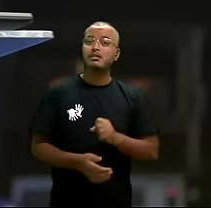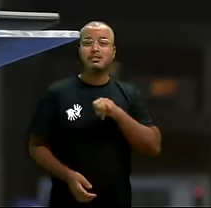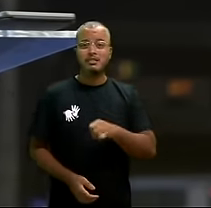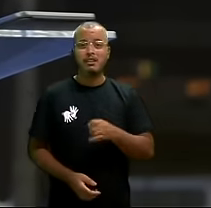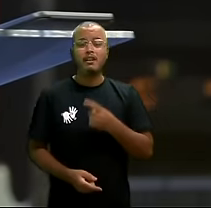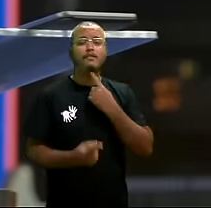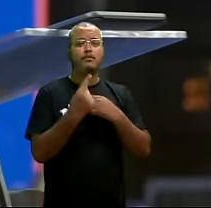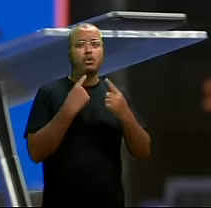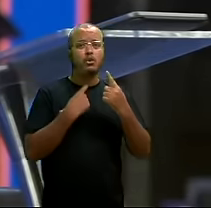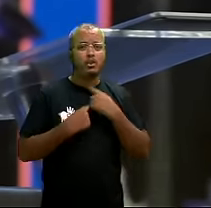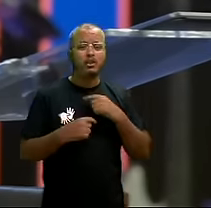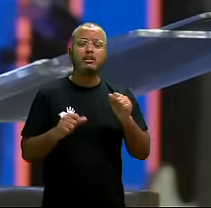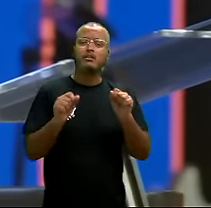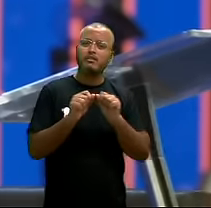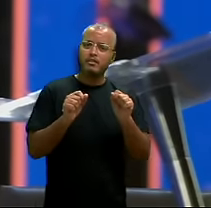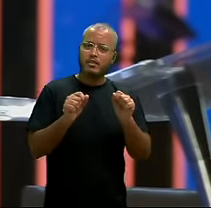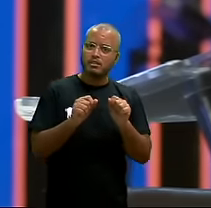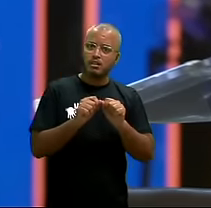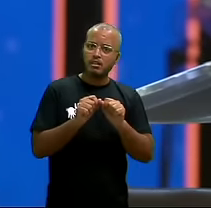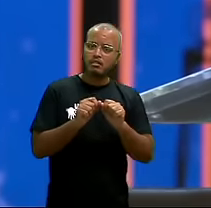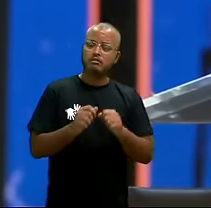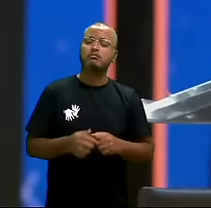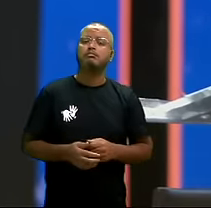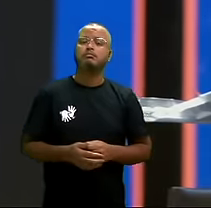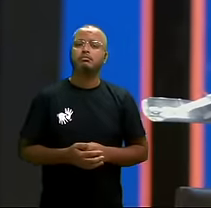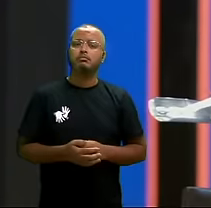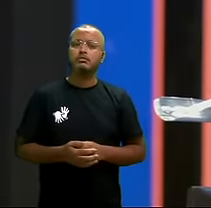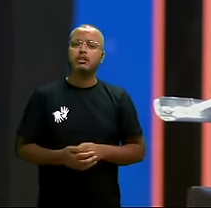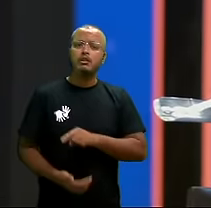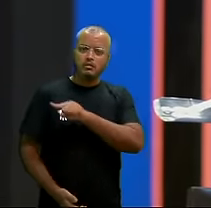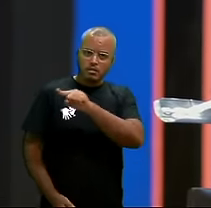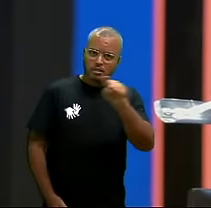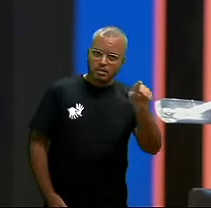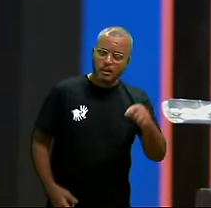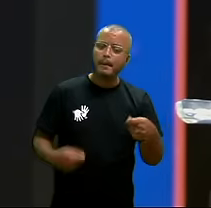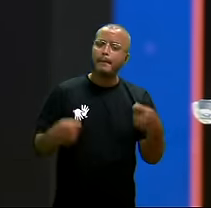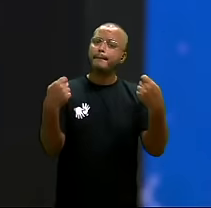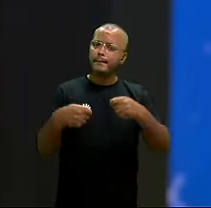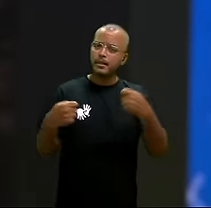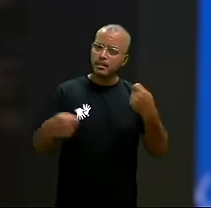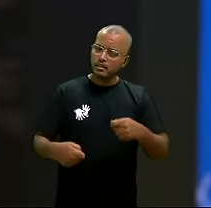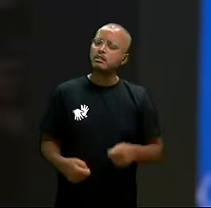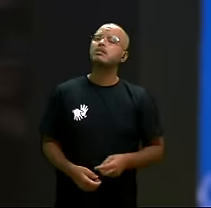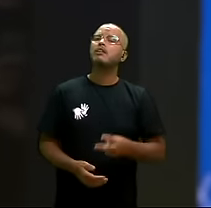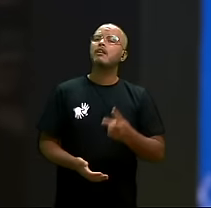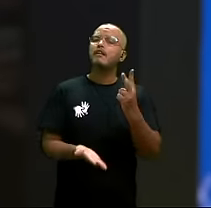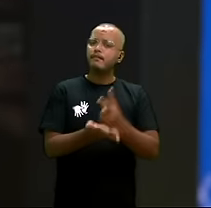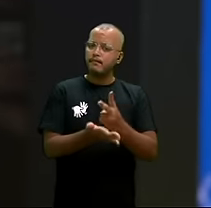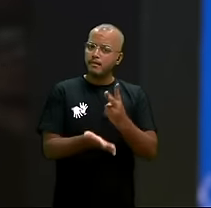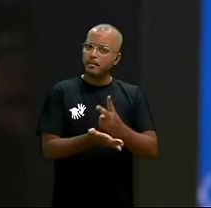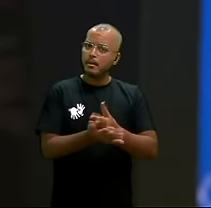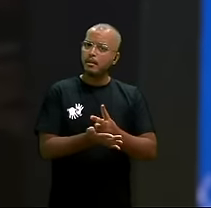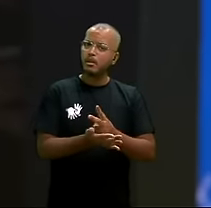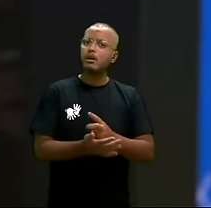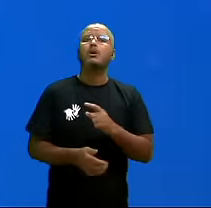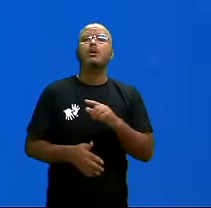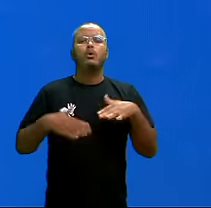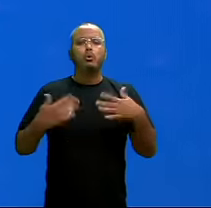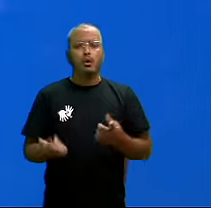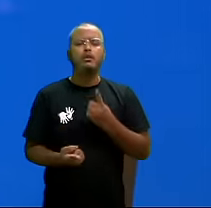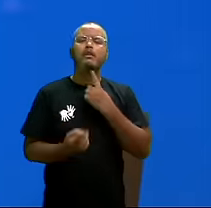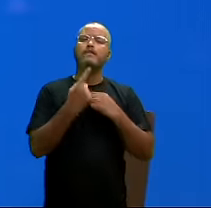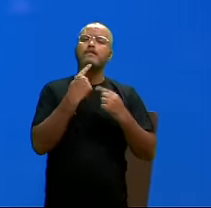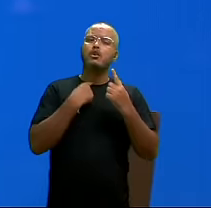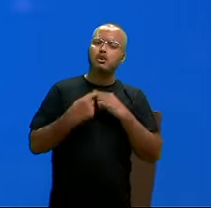precisam perseverar, de modo que quando tiverem feito a vontade de Deus, vocês precisam perseverar, de modo que quando tiverem feito a vontade de Deus, vocês precisam perseverar,